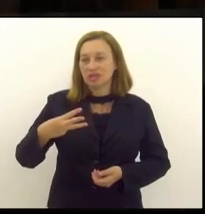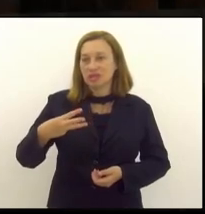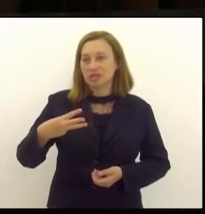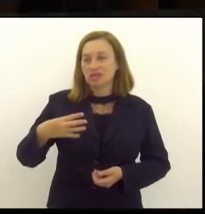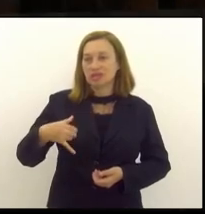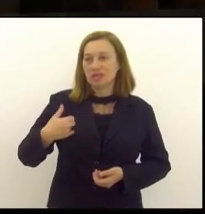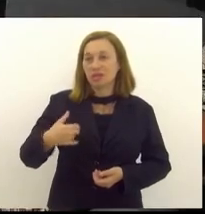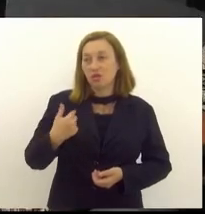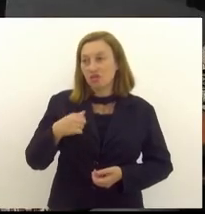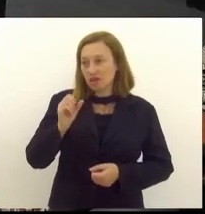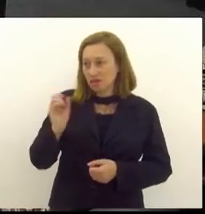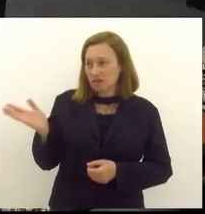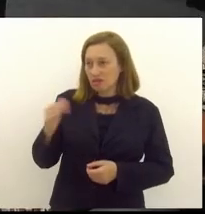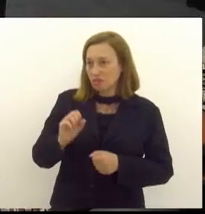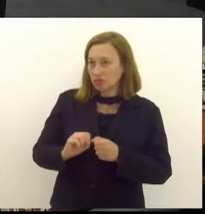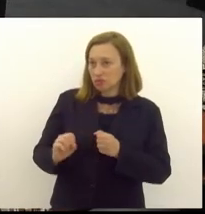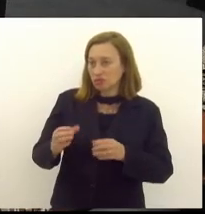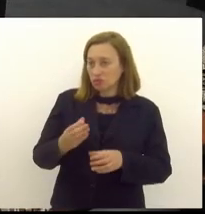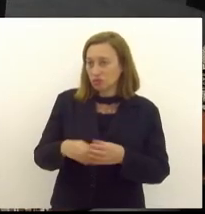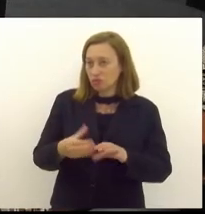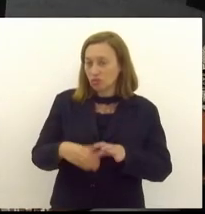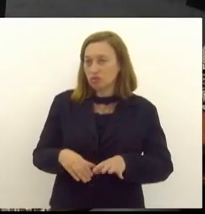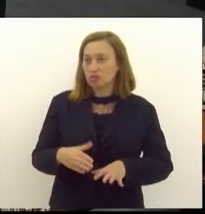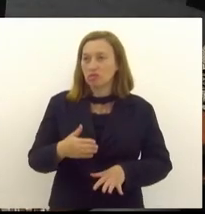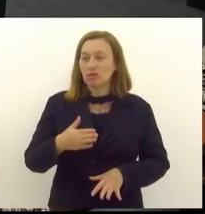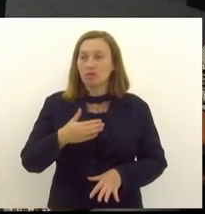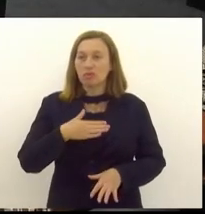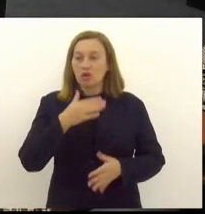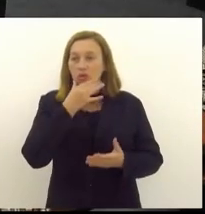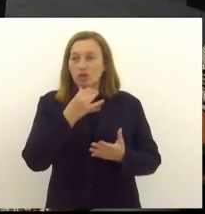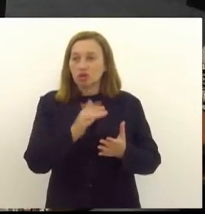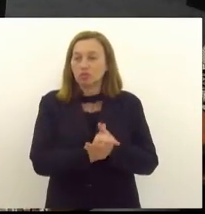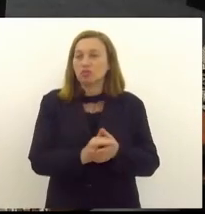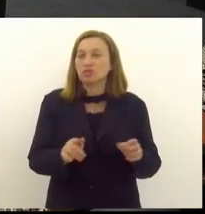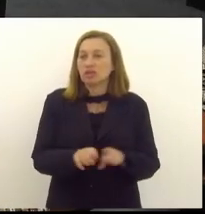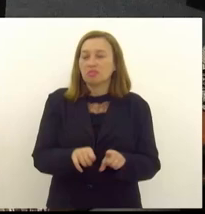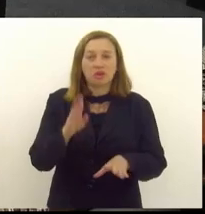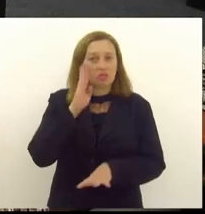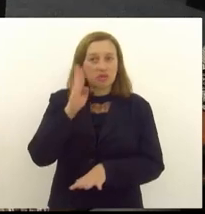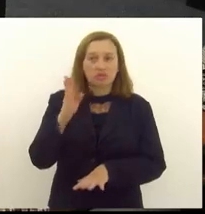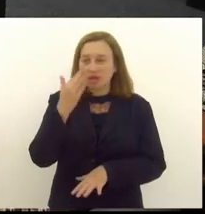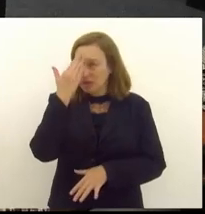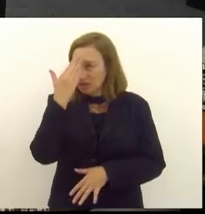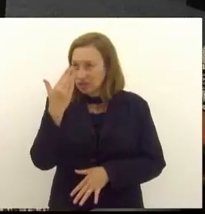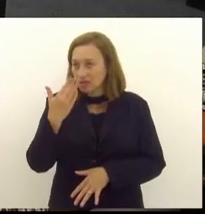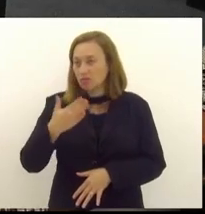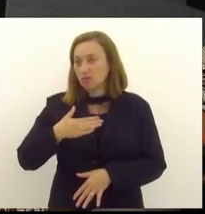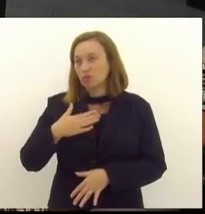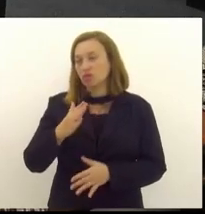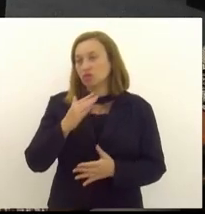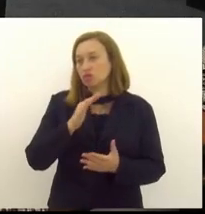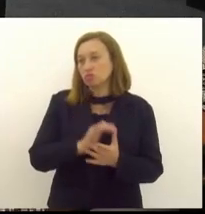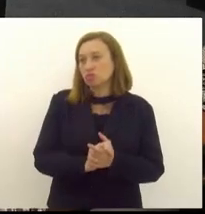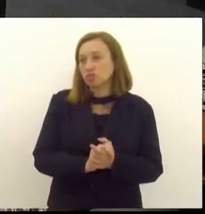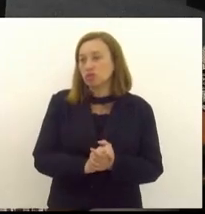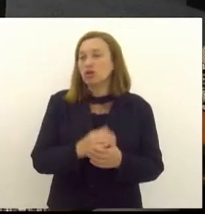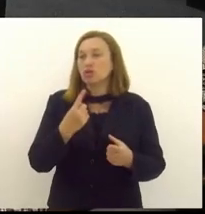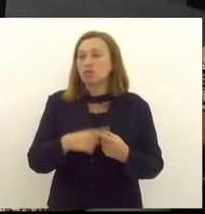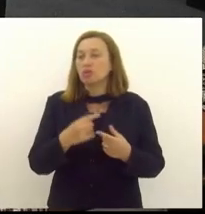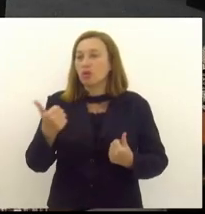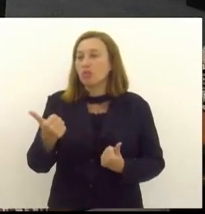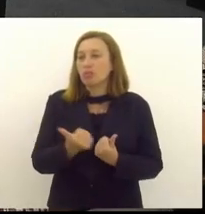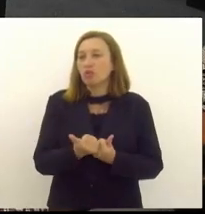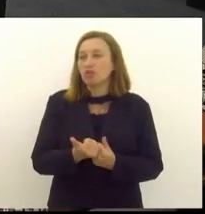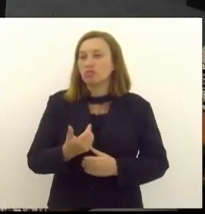fazer esse concurso? Vamos. Meu marido foi fundamental. Também registro aqui o agradecimento a ele, porque me deu realmente todo o